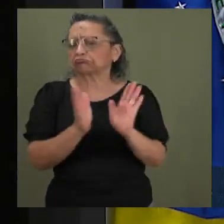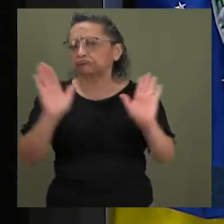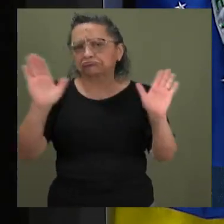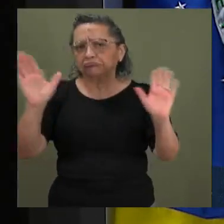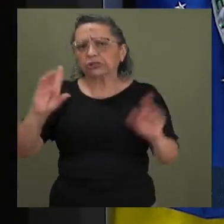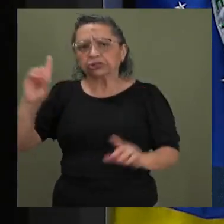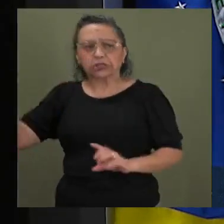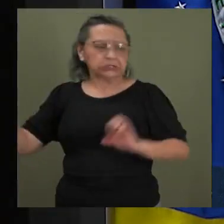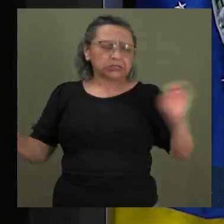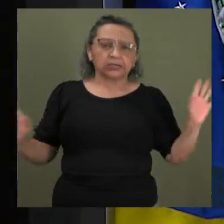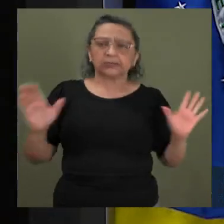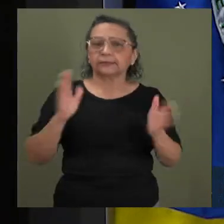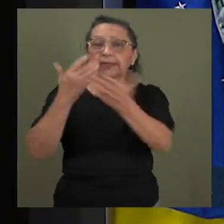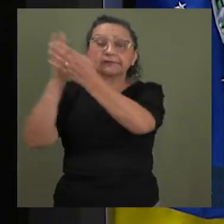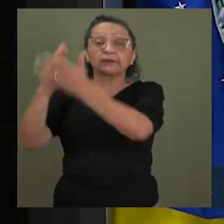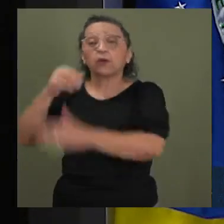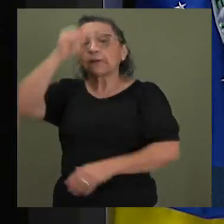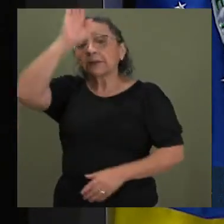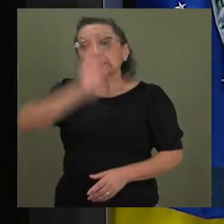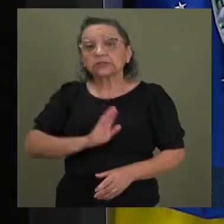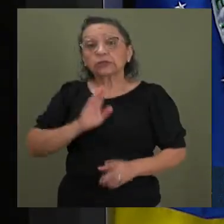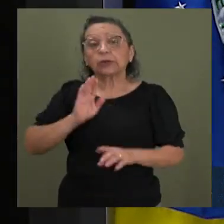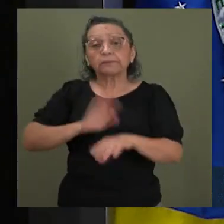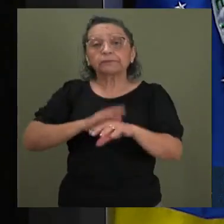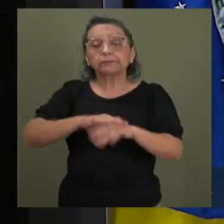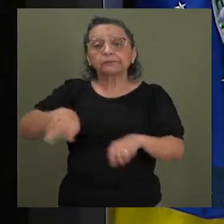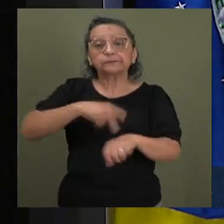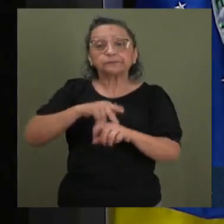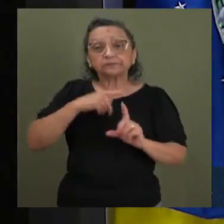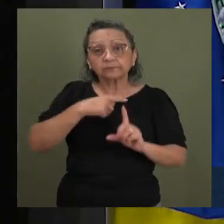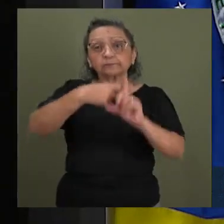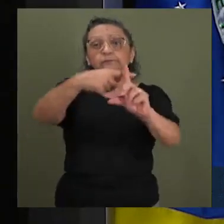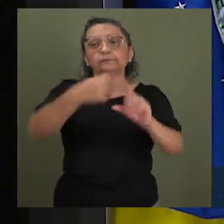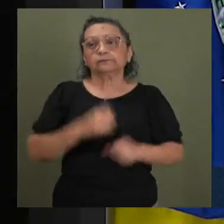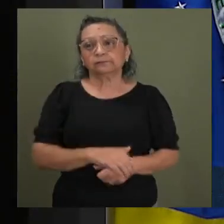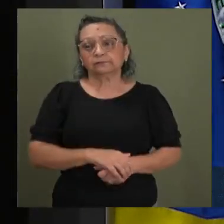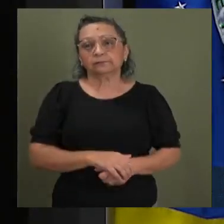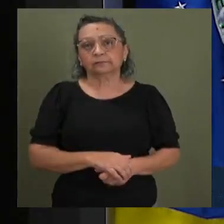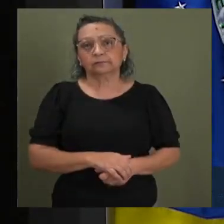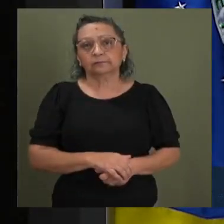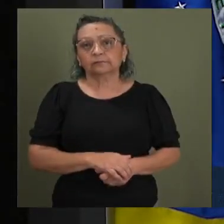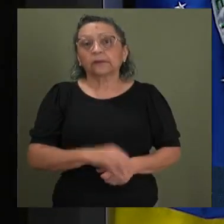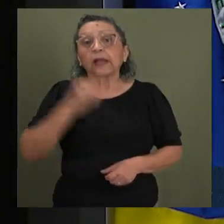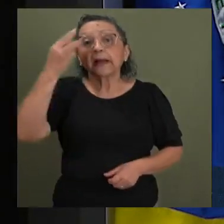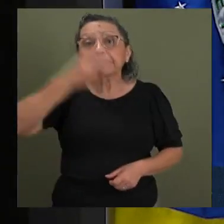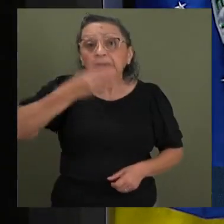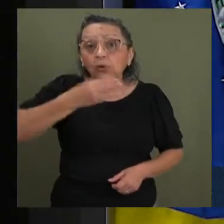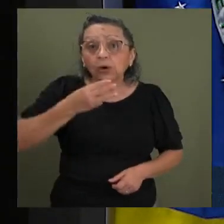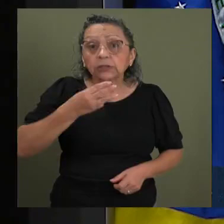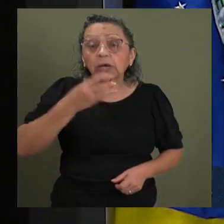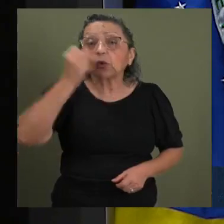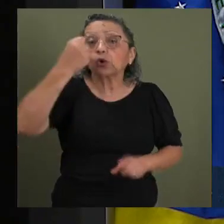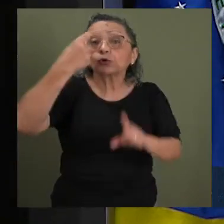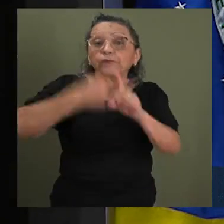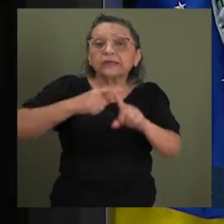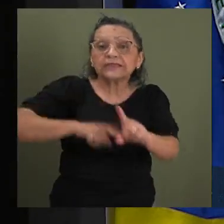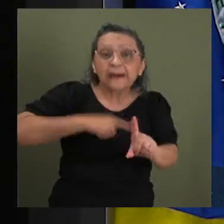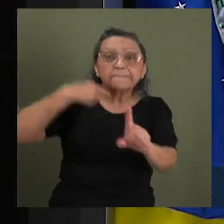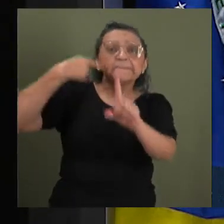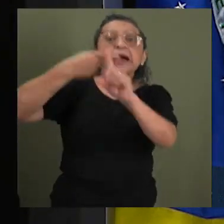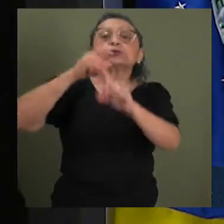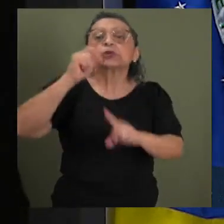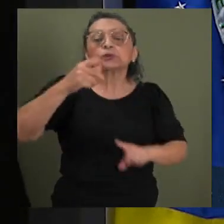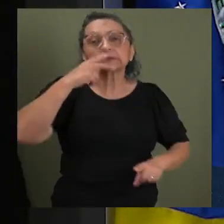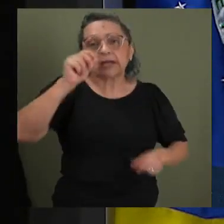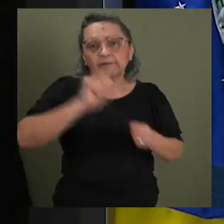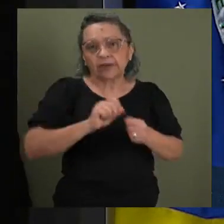esquerda. O Brasil é case internacional positivo. A maconha faz 8 vezes mais tudo aquilo que o cigarro faz.